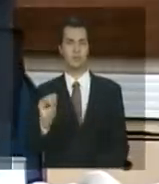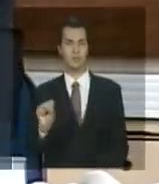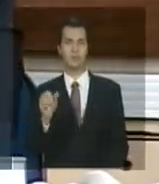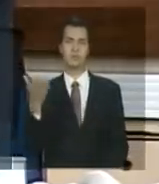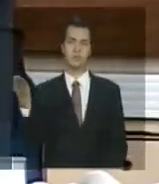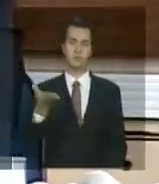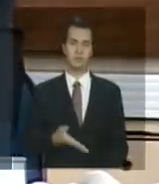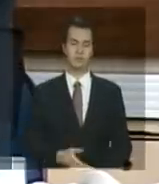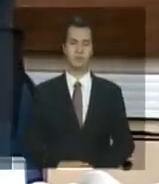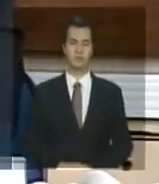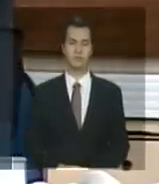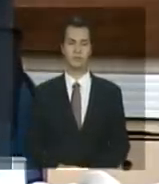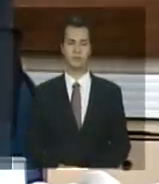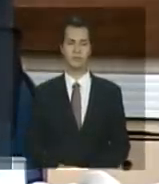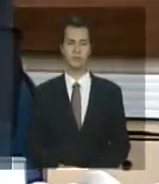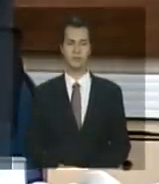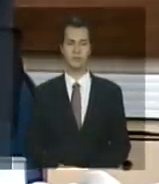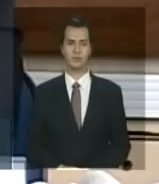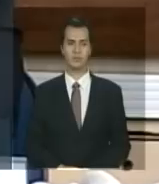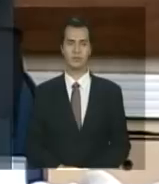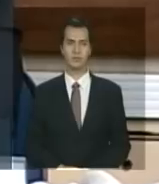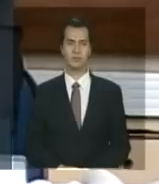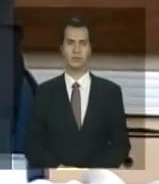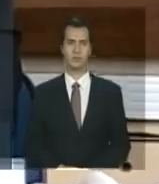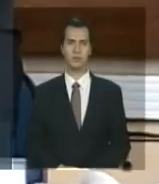papel muito importante de